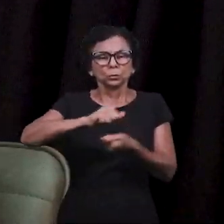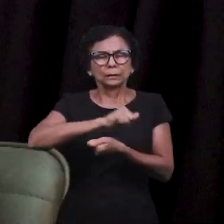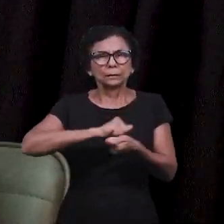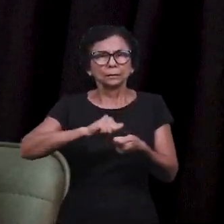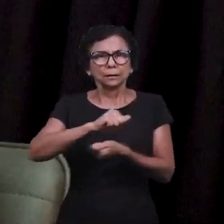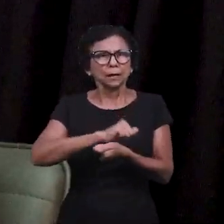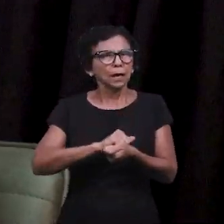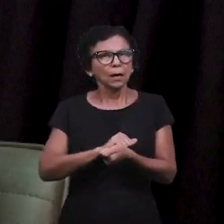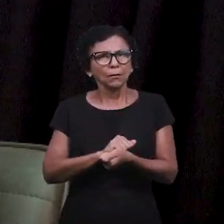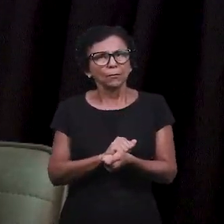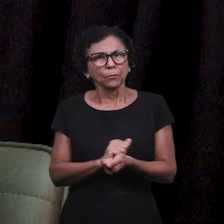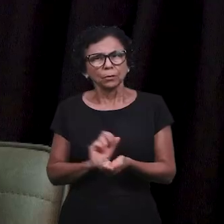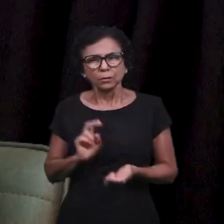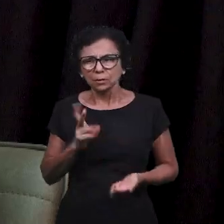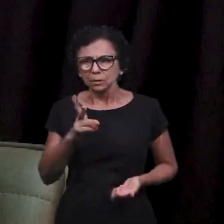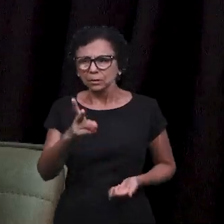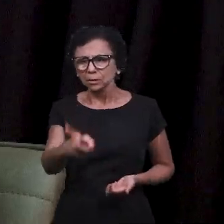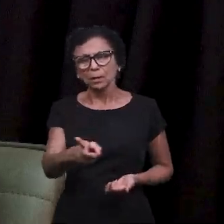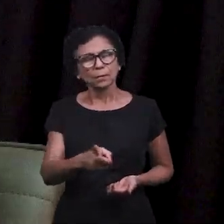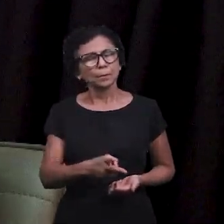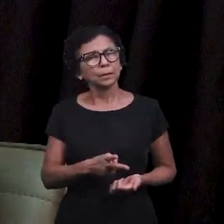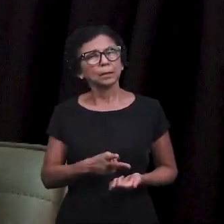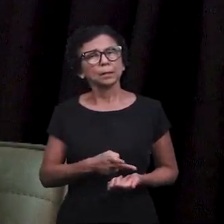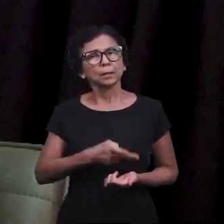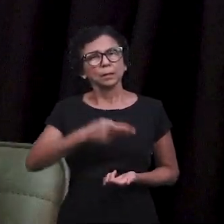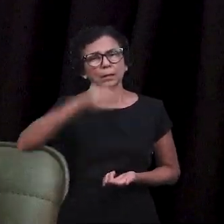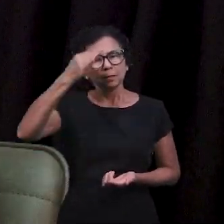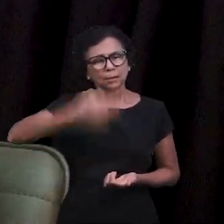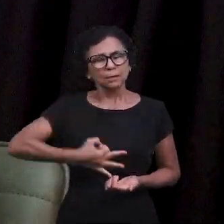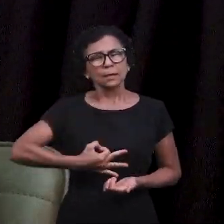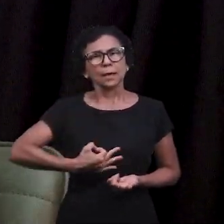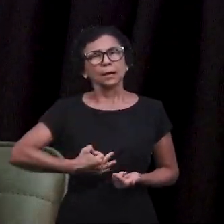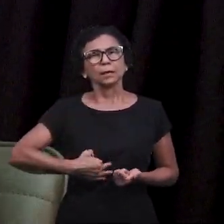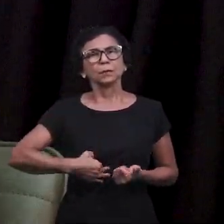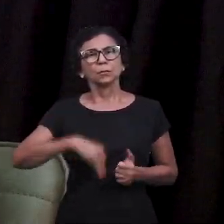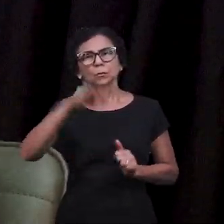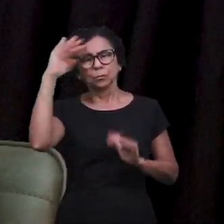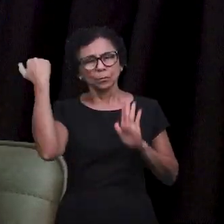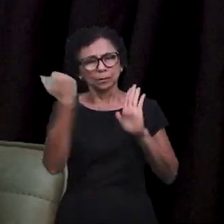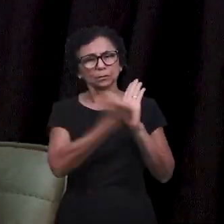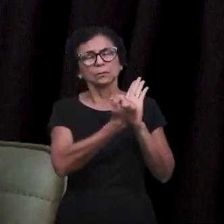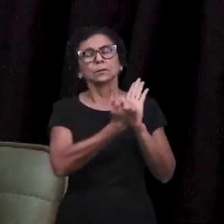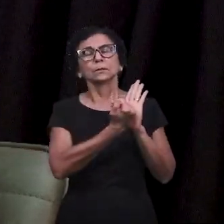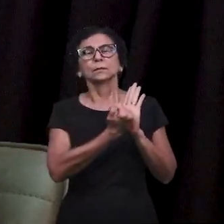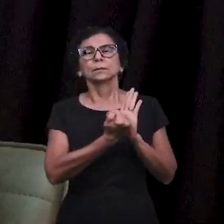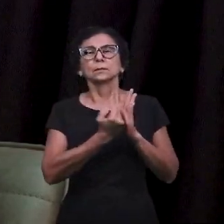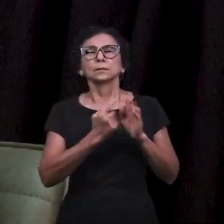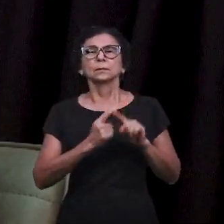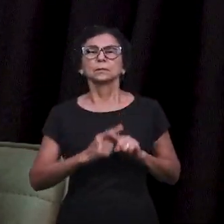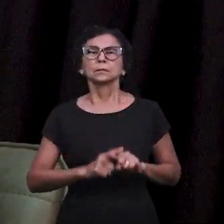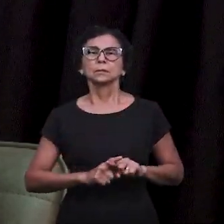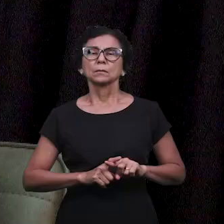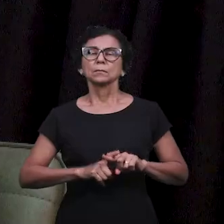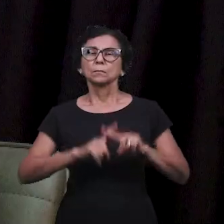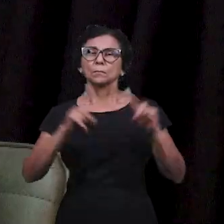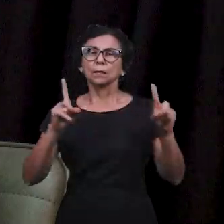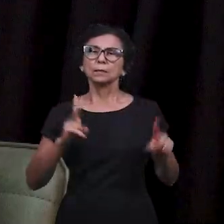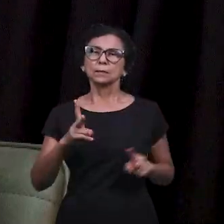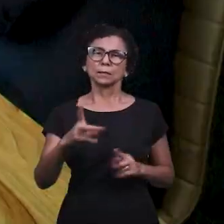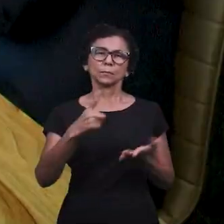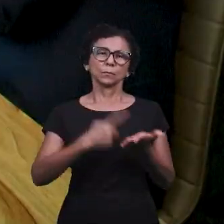seja algo meramente localizado ali para cumprir algum tipo de requisito momentâneo, mas que esteja comprometido com esses valores no